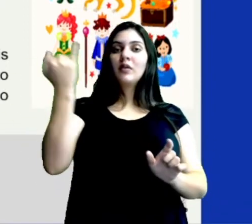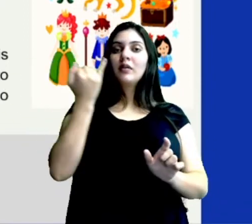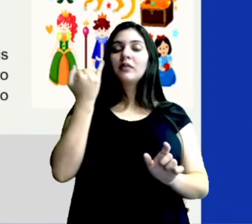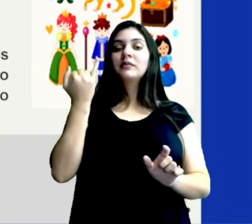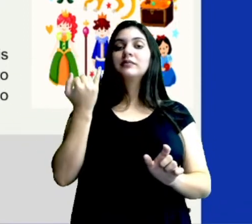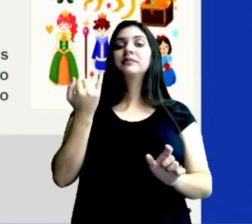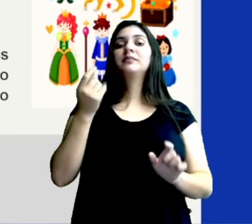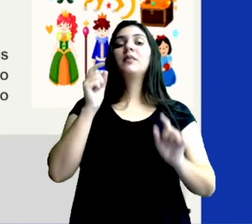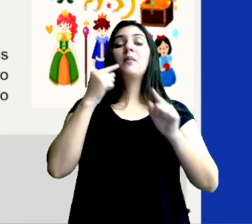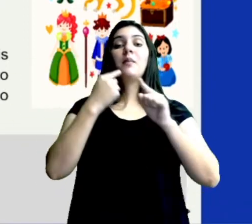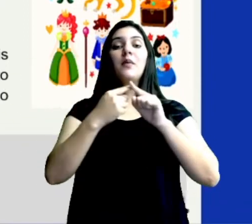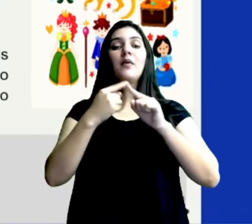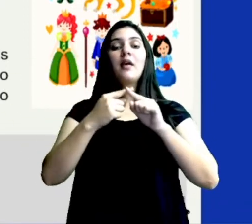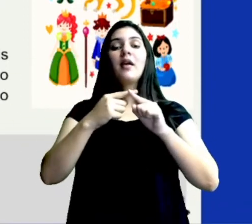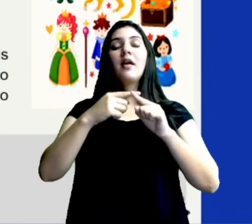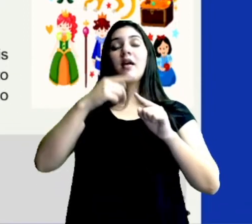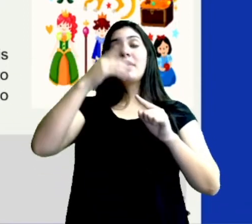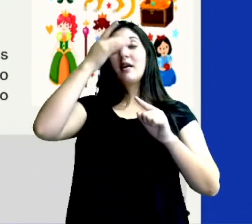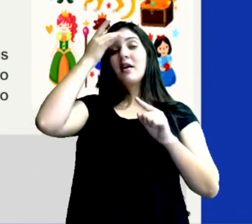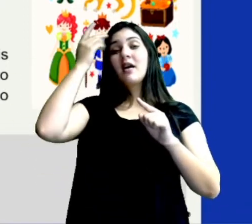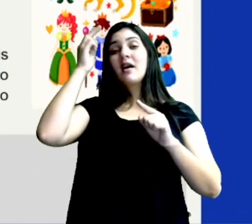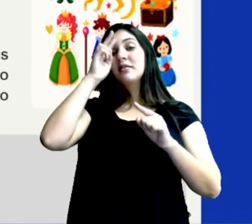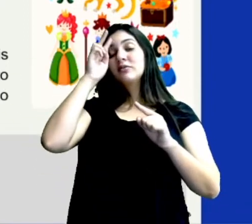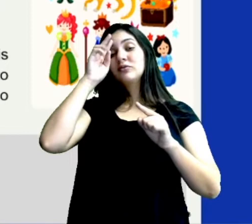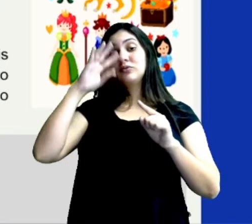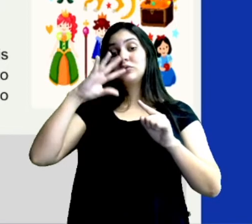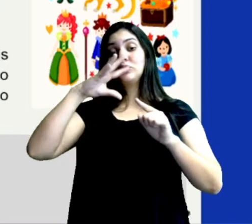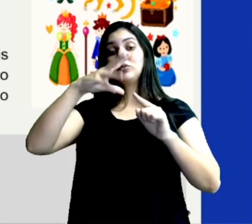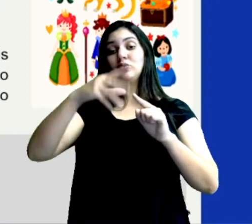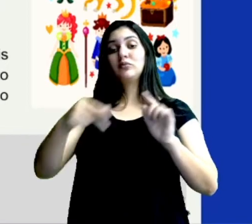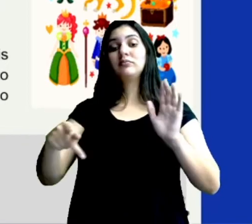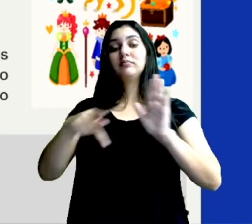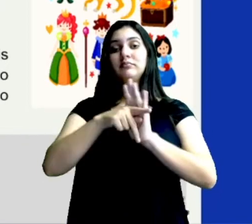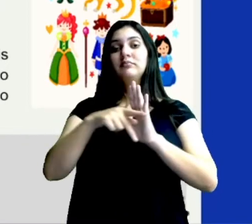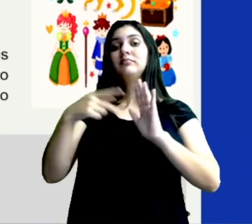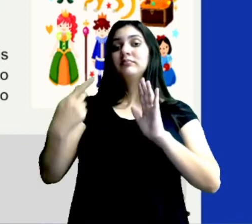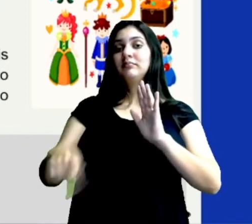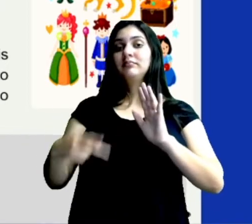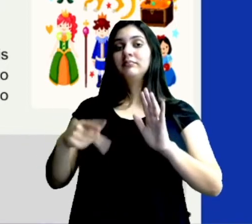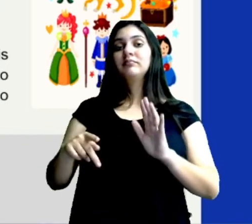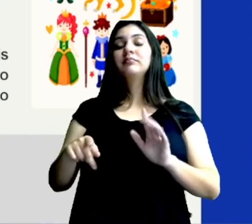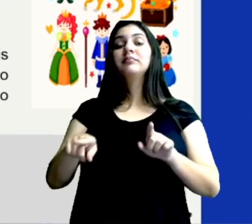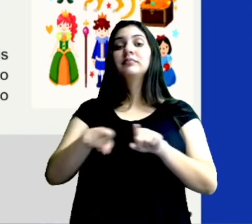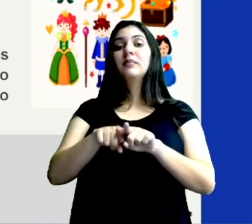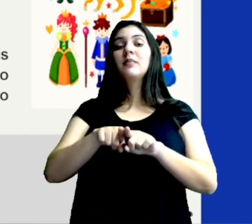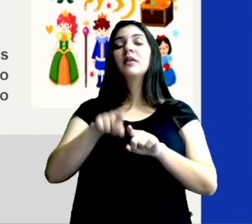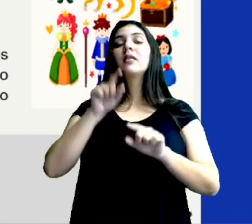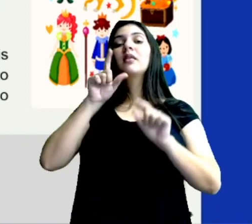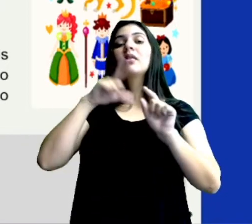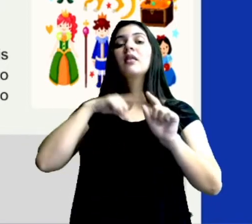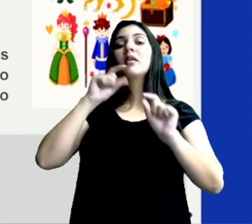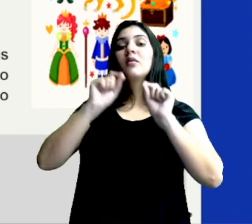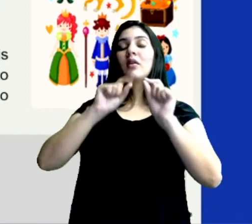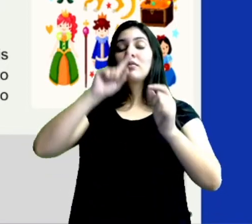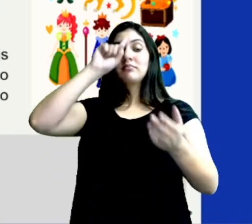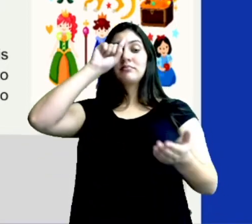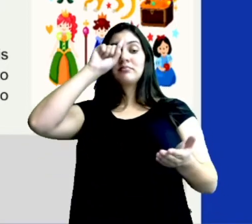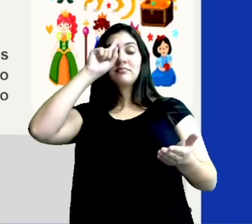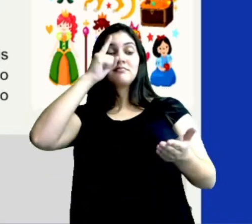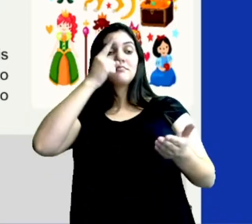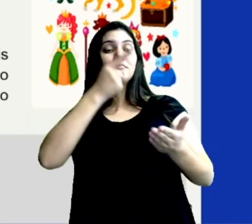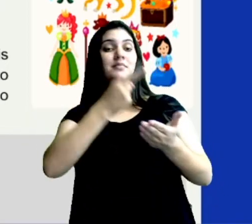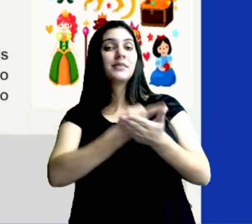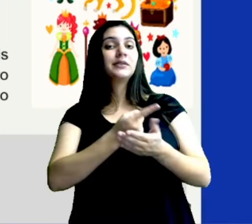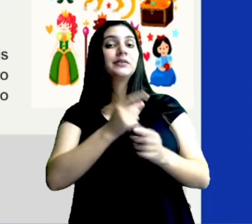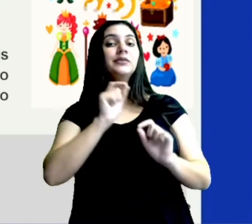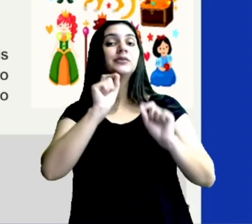a história gira. Temos também o mandatário, aquele que pratica esse crime ou um